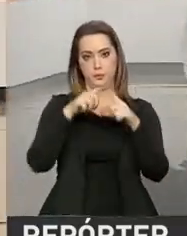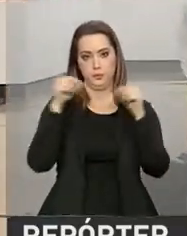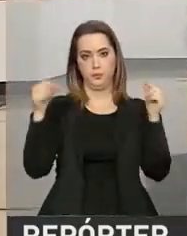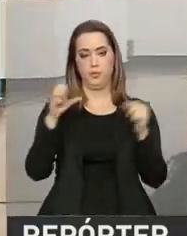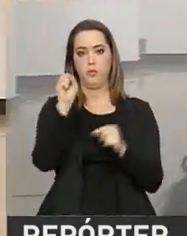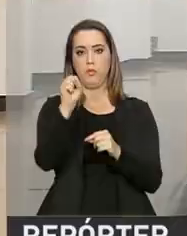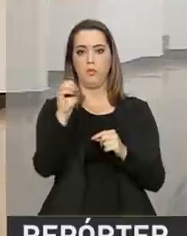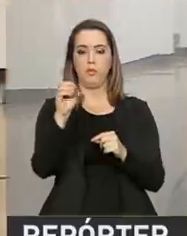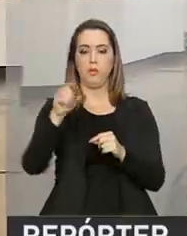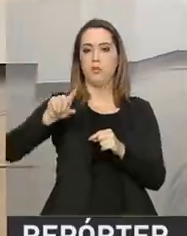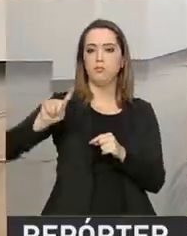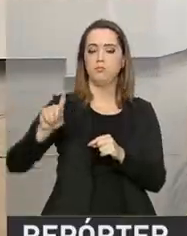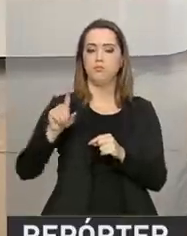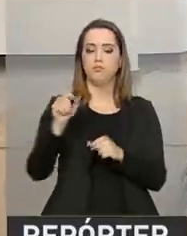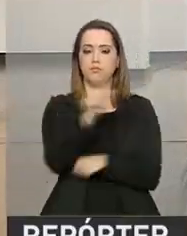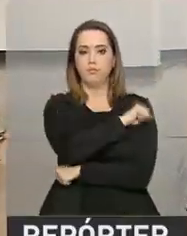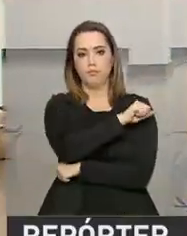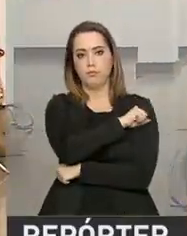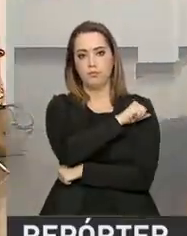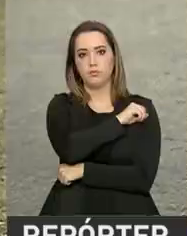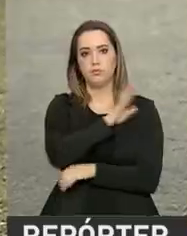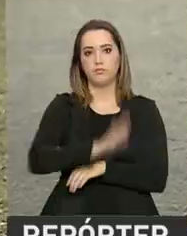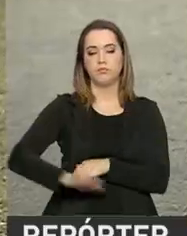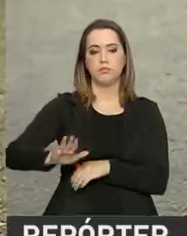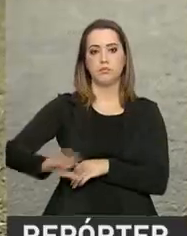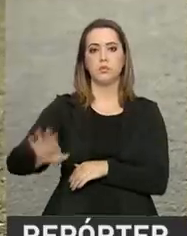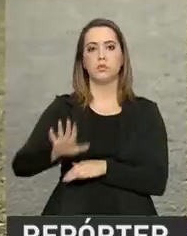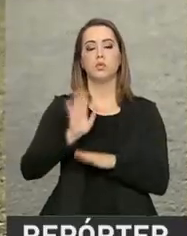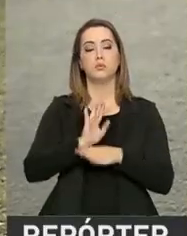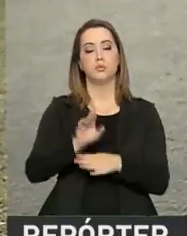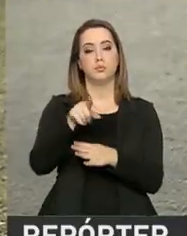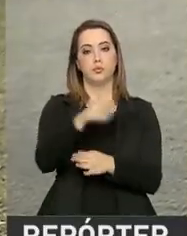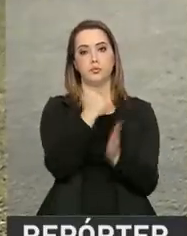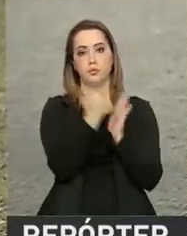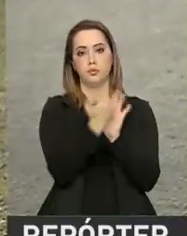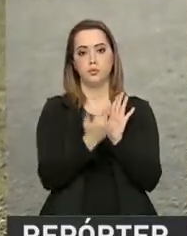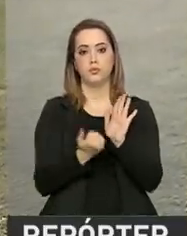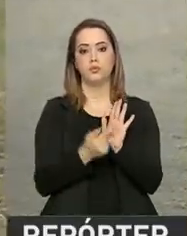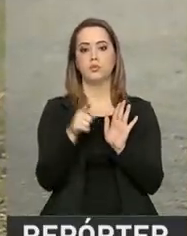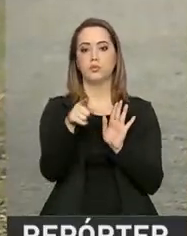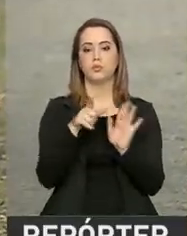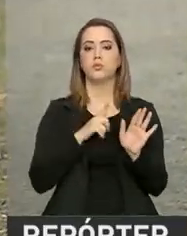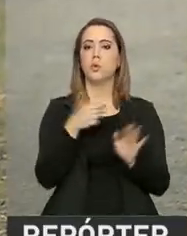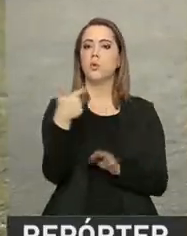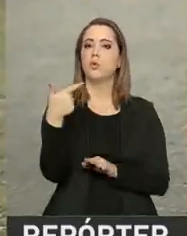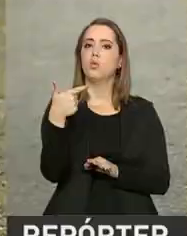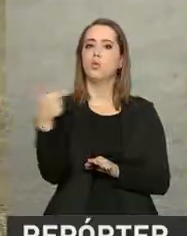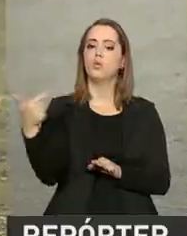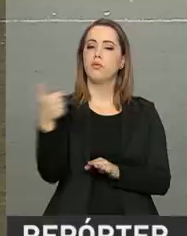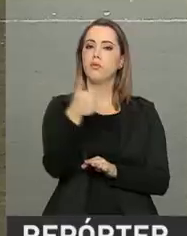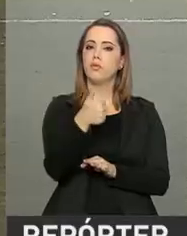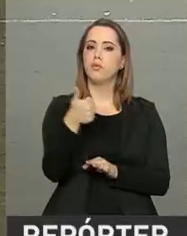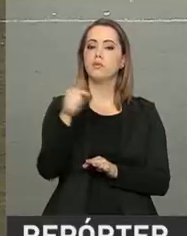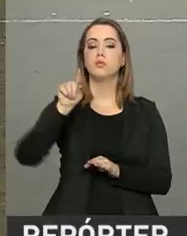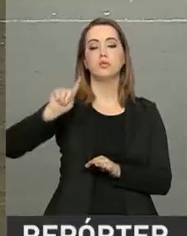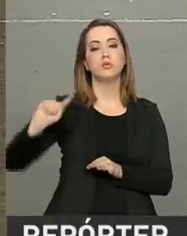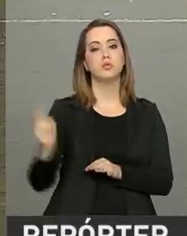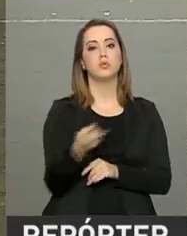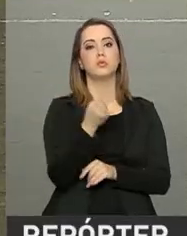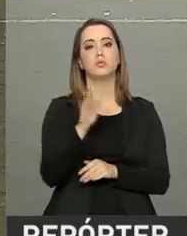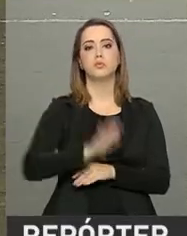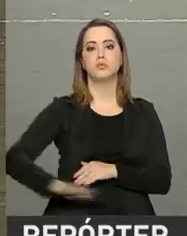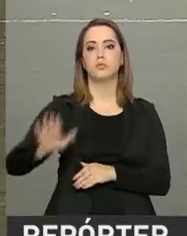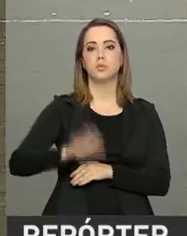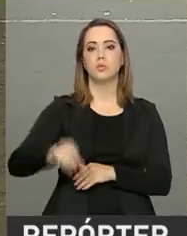são 800 estudantes atendidos pelo programa. O Forças no Esporte beneficia cerca de 21 mil crianças carentes de